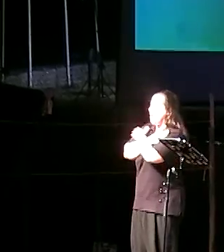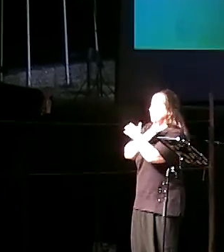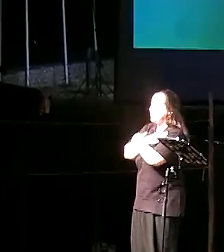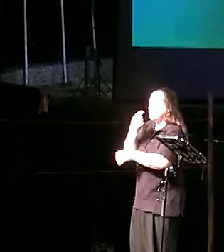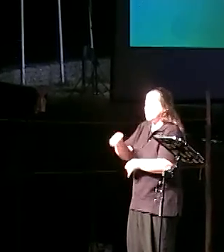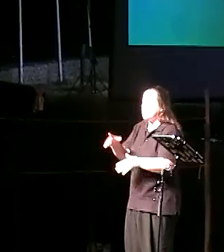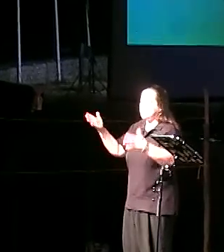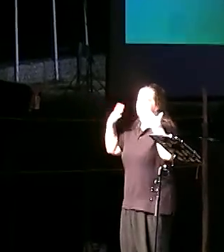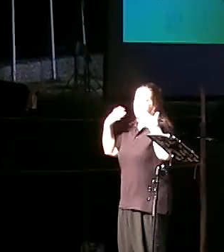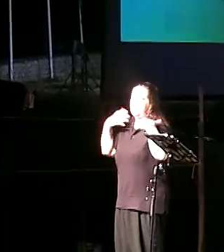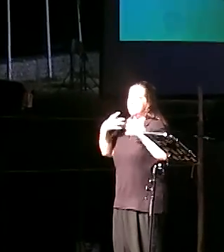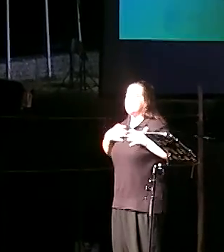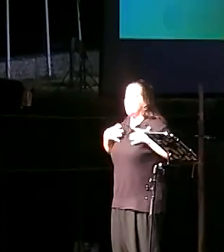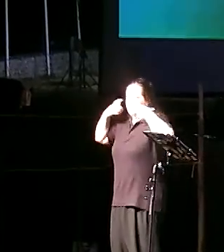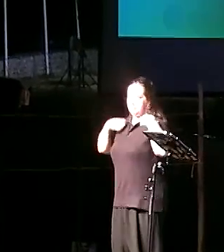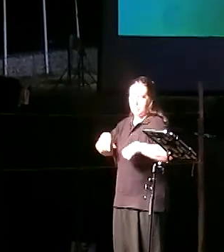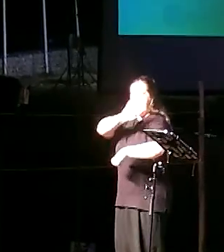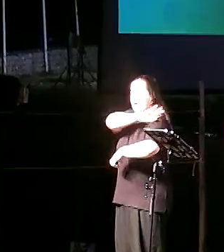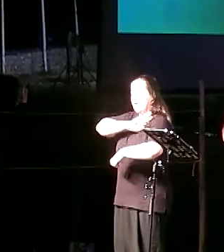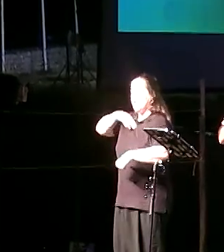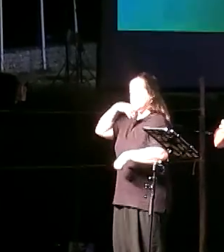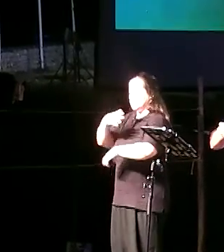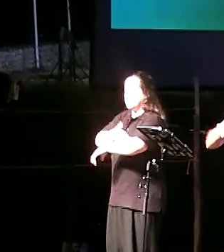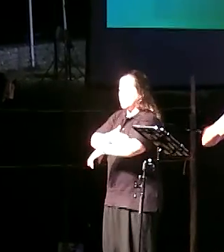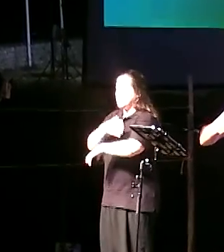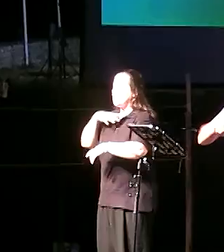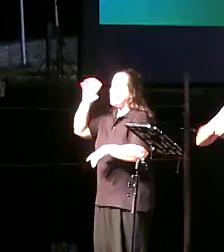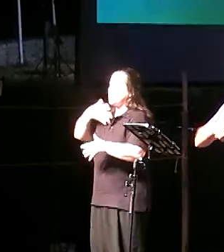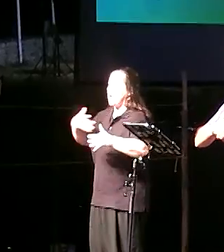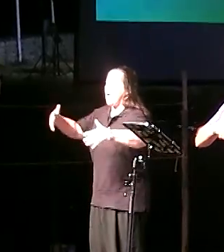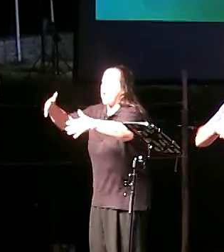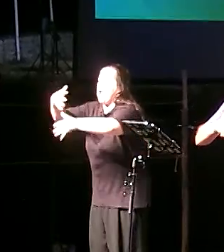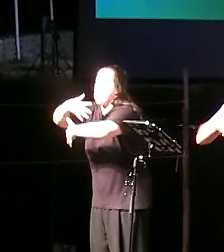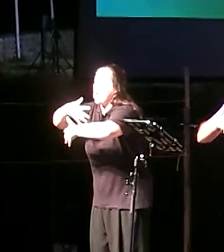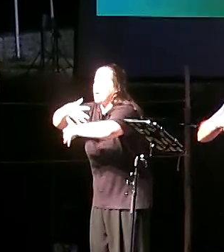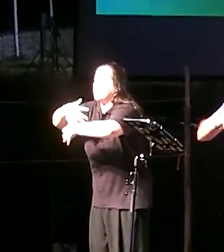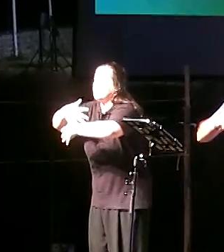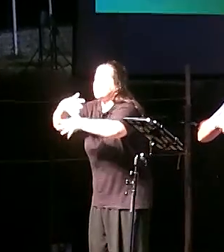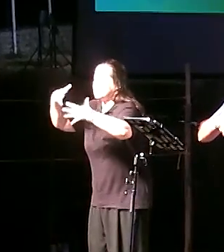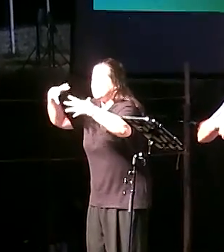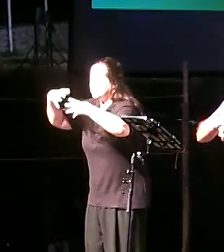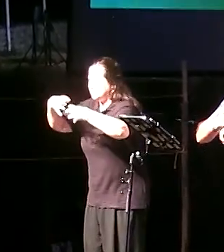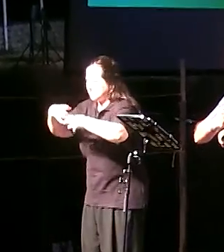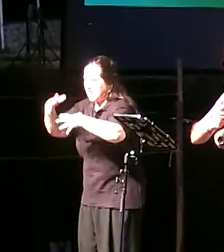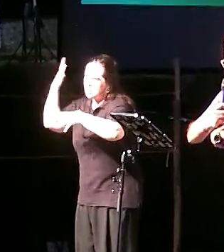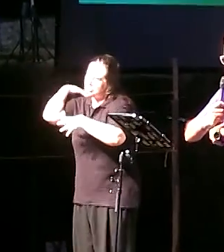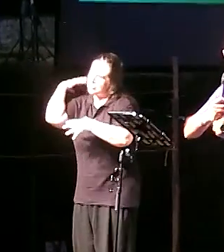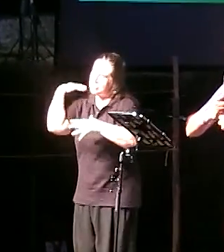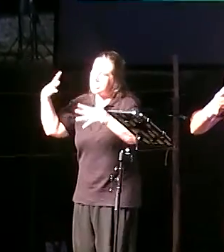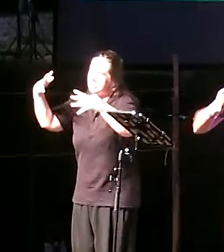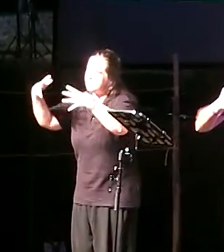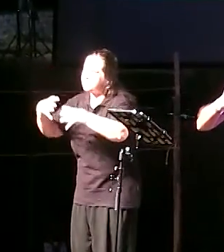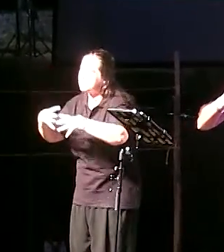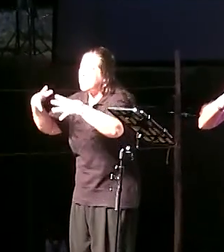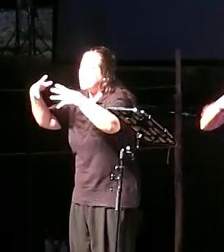que estava sempre vestir a sua Pixar te e quando eu lhe davam um abraço as minhas mãos literalmente enterrada vão se nas suas costas